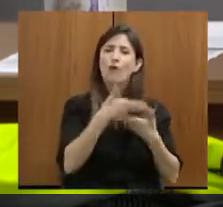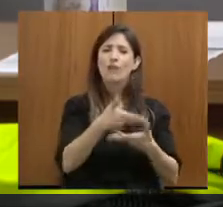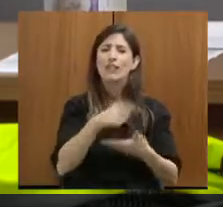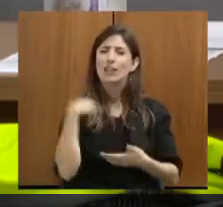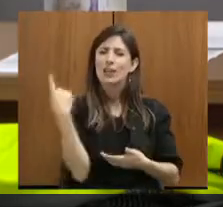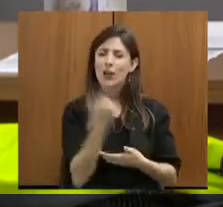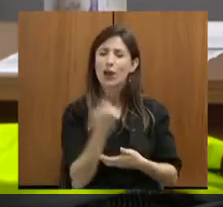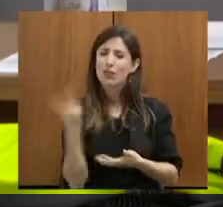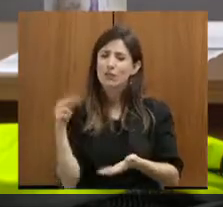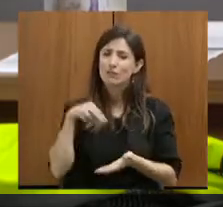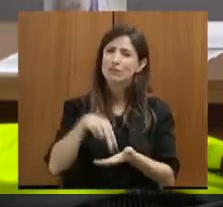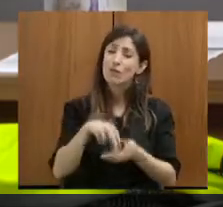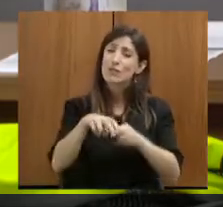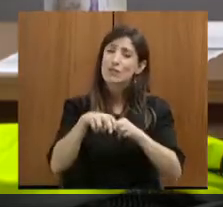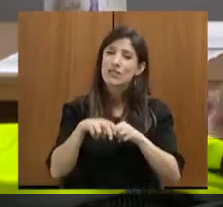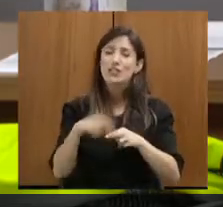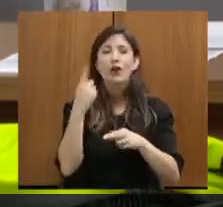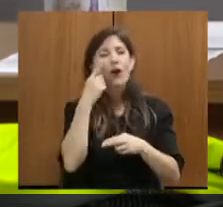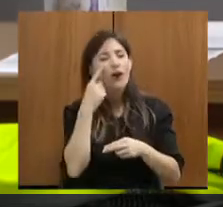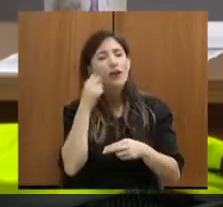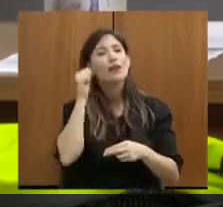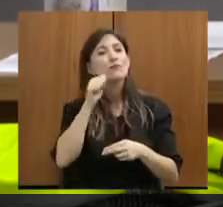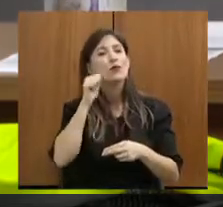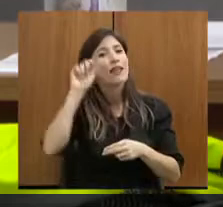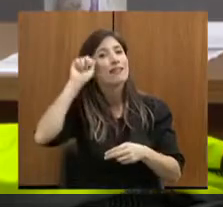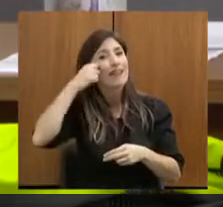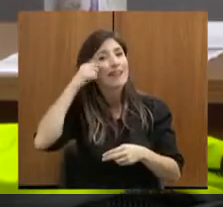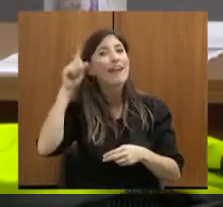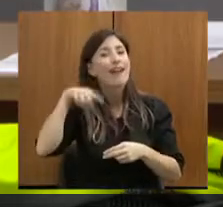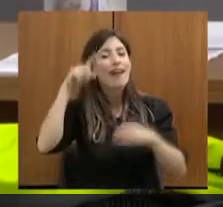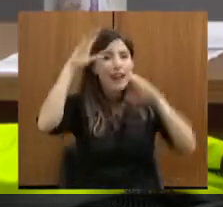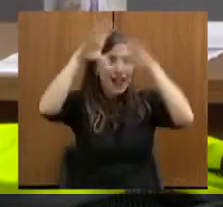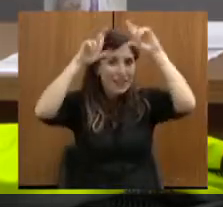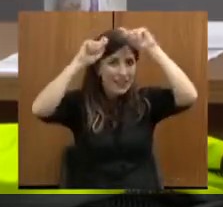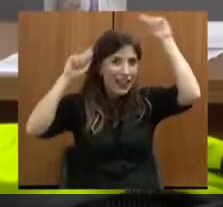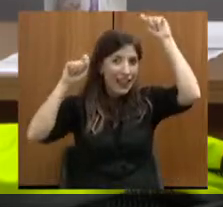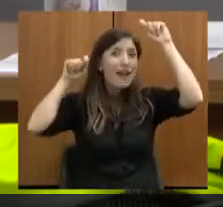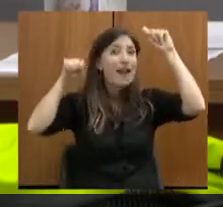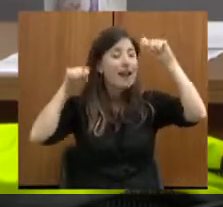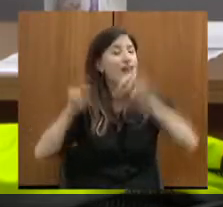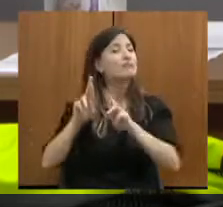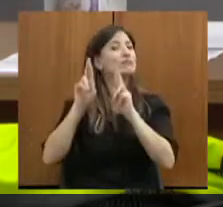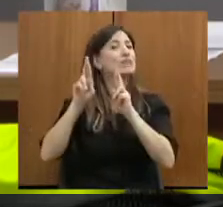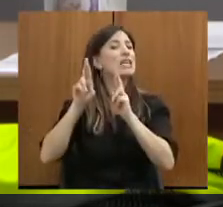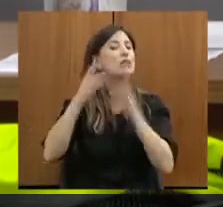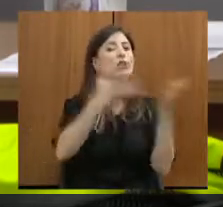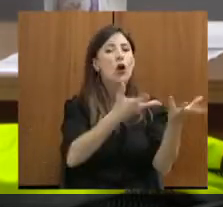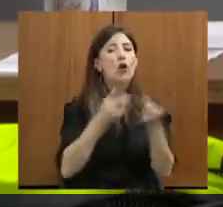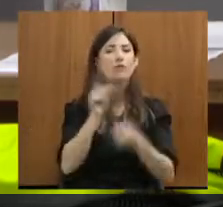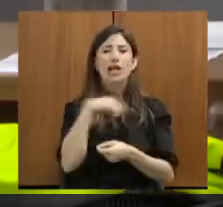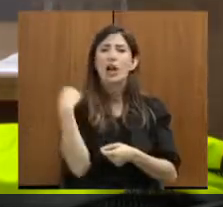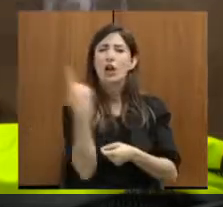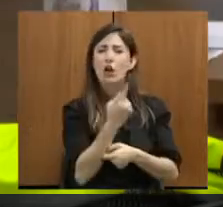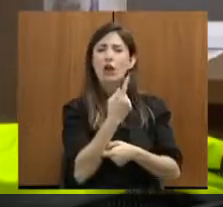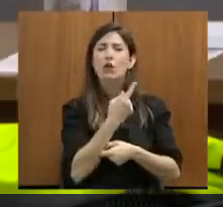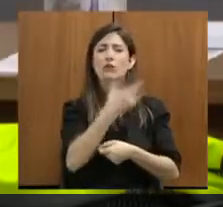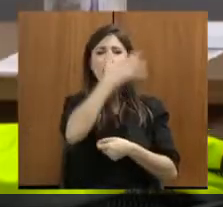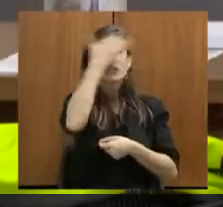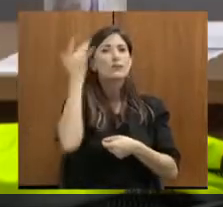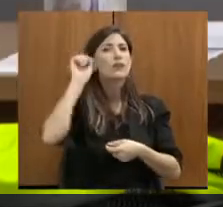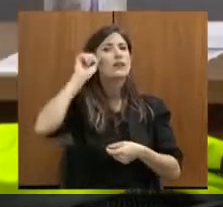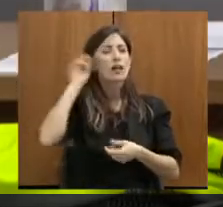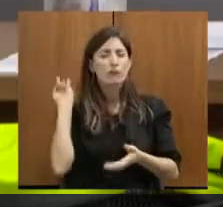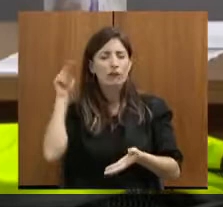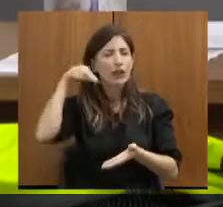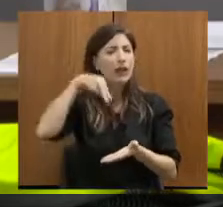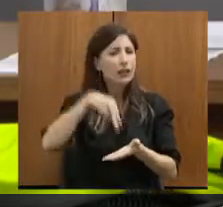mulher negra para trazer a gente para dentro da Assembleia que deveria ser um local de todos todas e todos né assim então